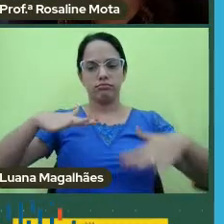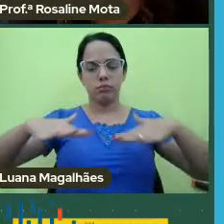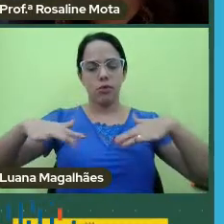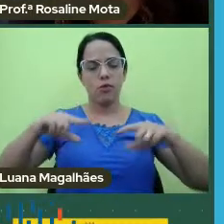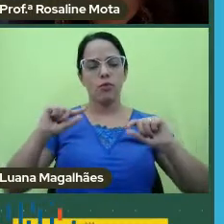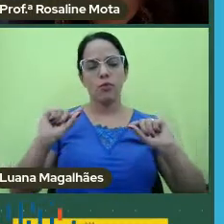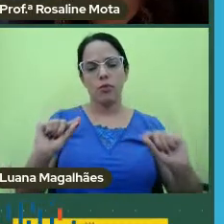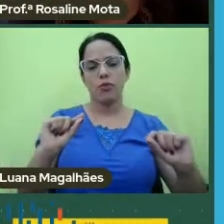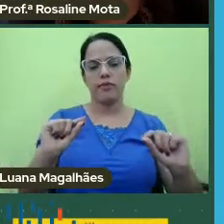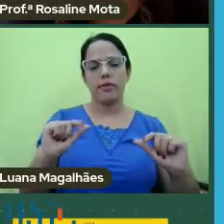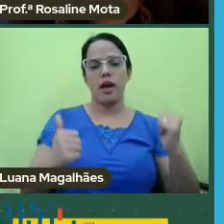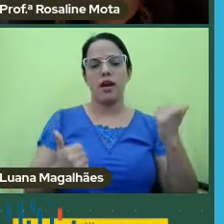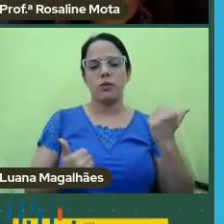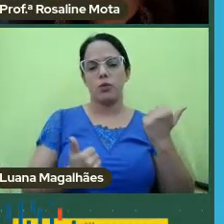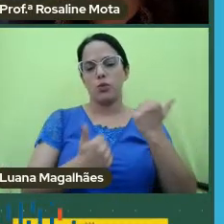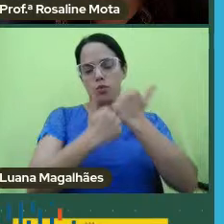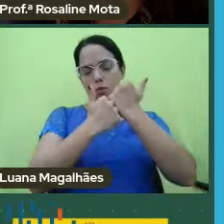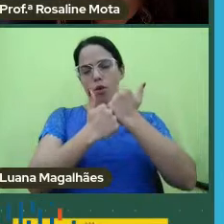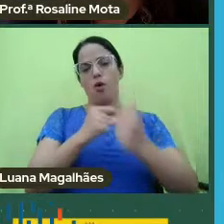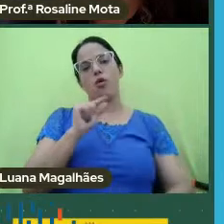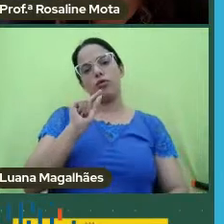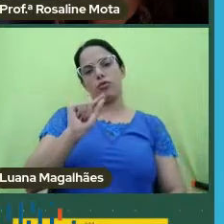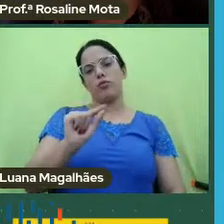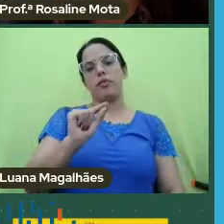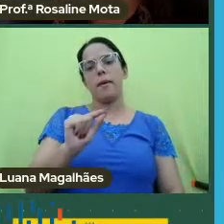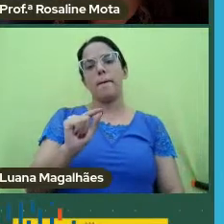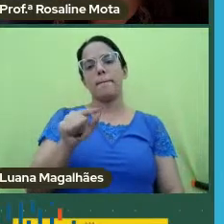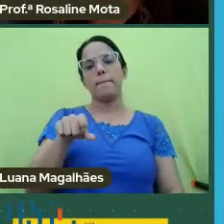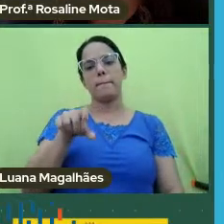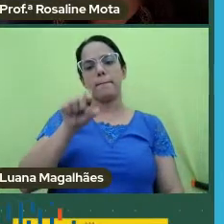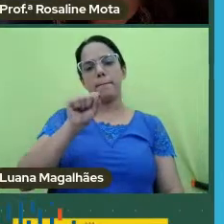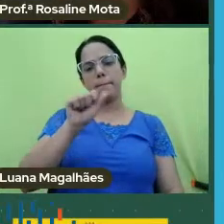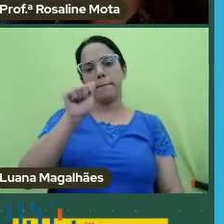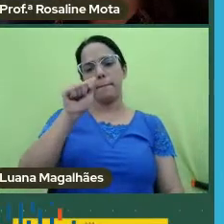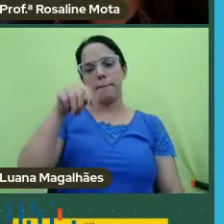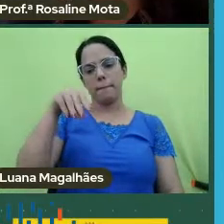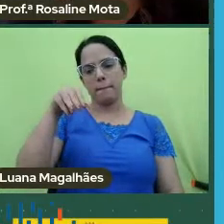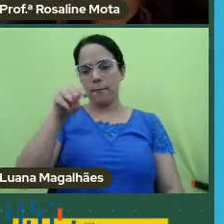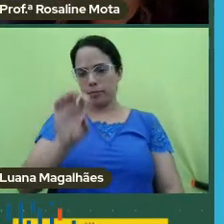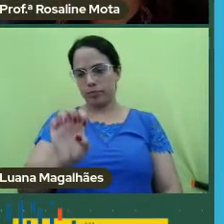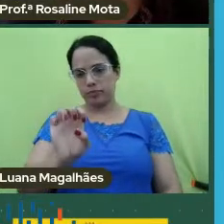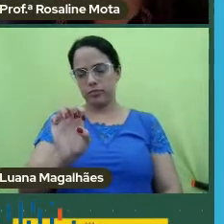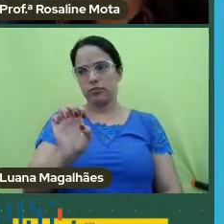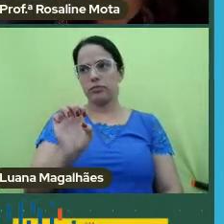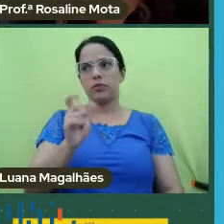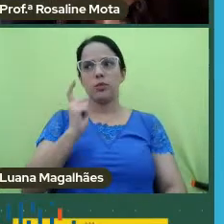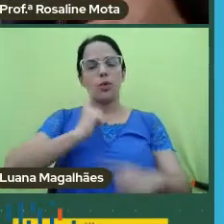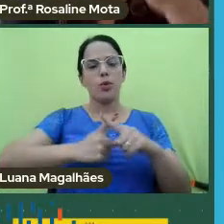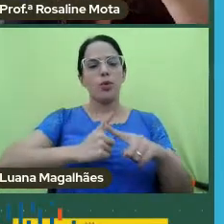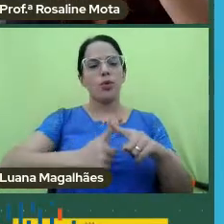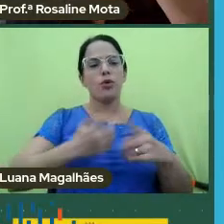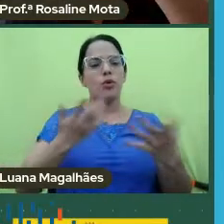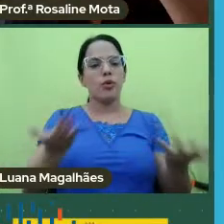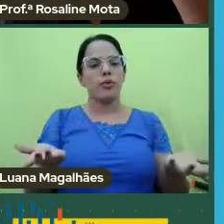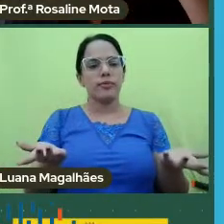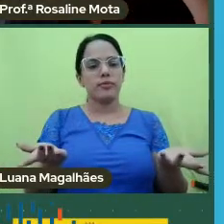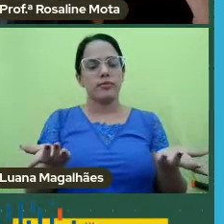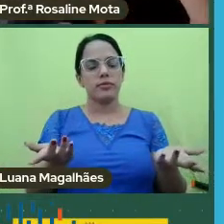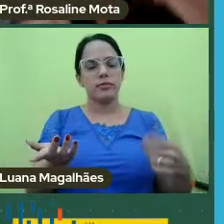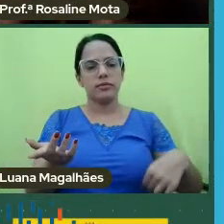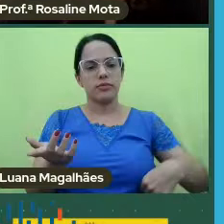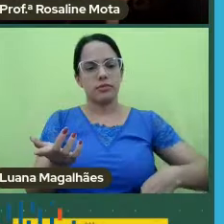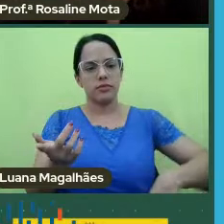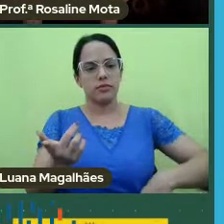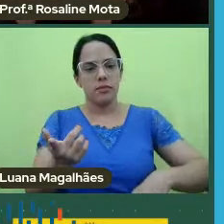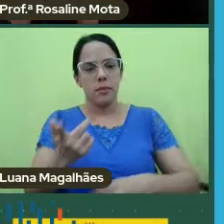dar um suporte maior a esse SAMI. Por quê? Porque fica muito